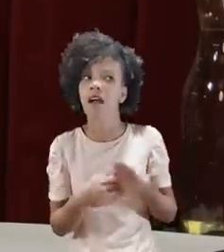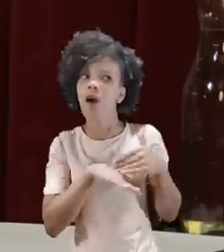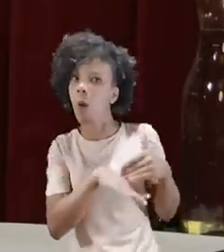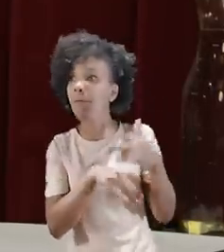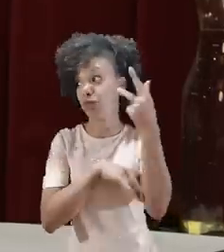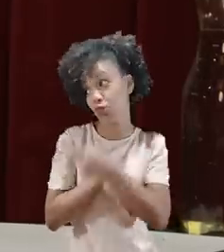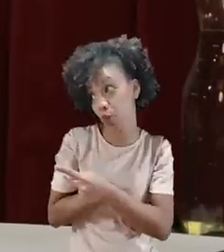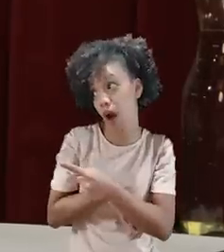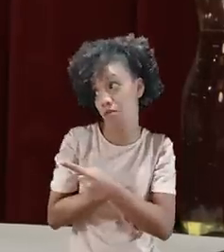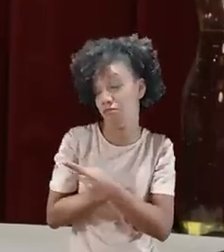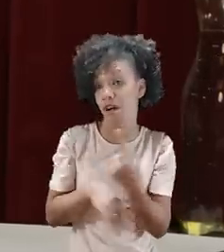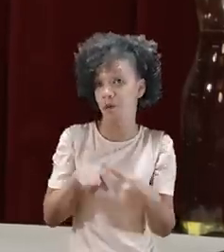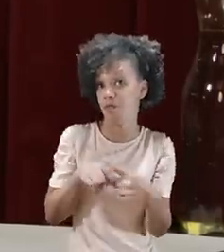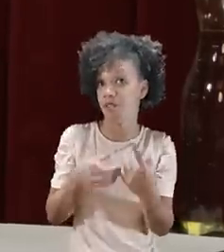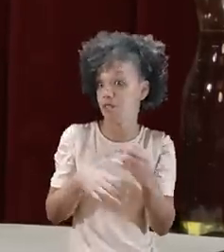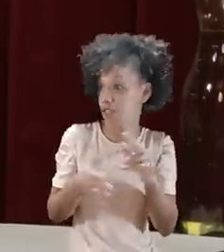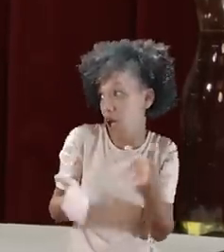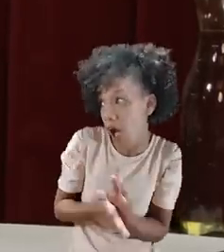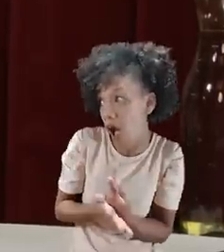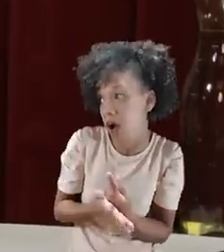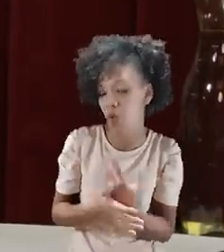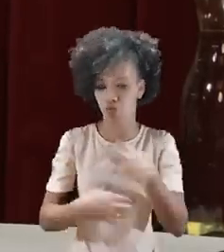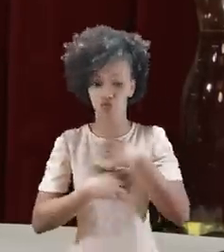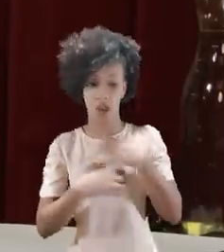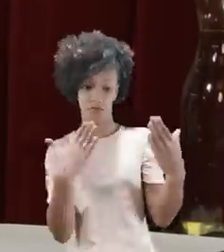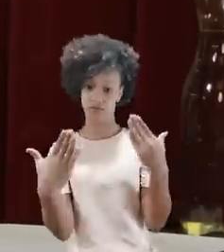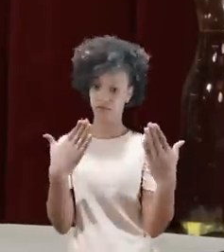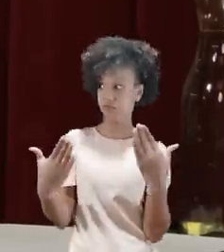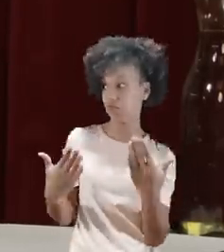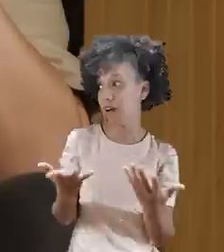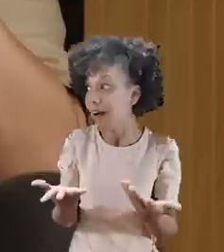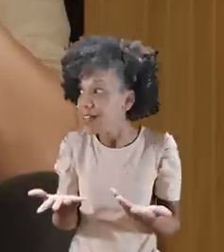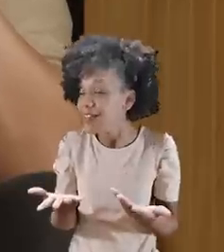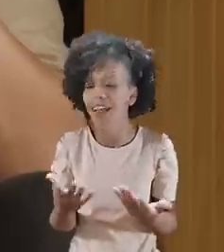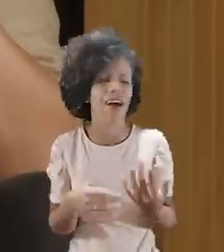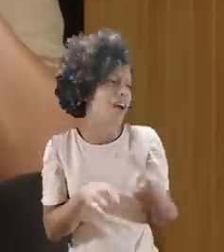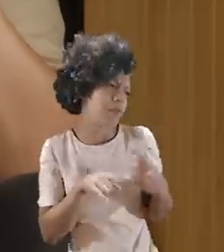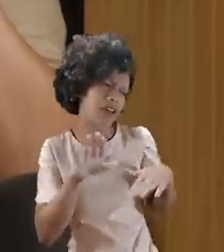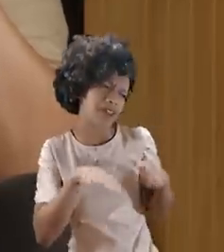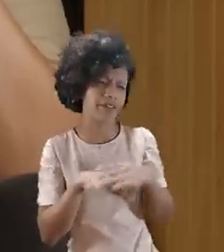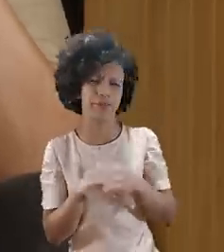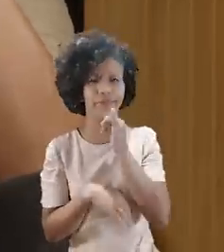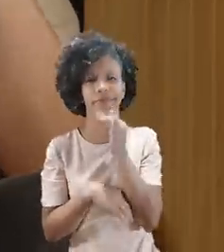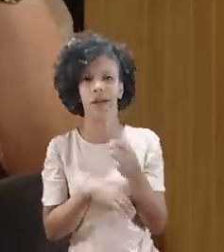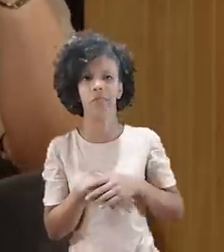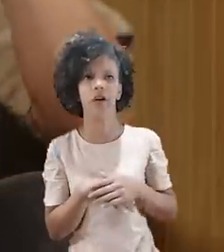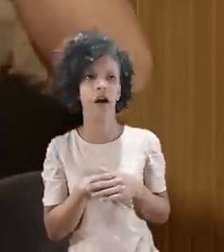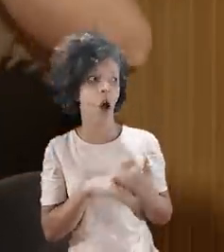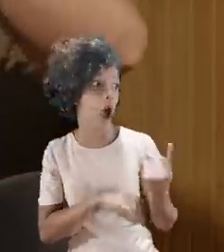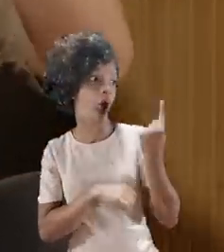a culpa fica assim um pouco tua se você é Rara do jeito da percepção que ele queria causar se às vezes assim mano o cara